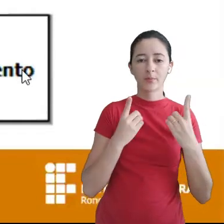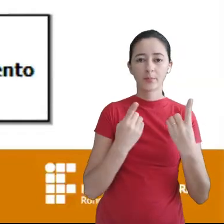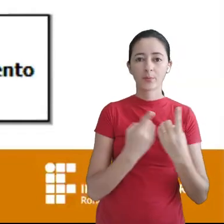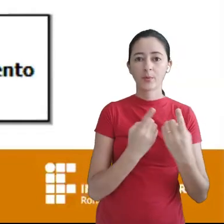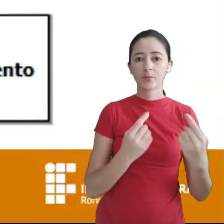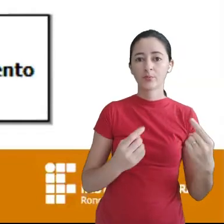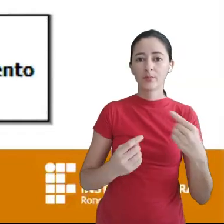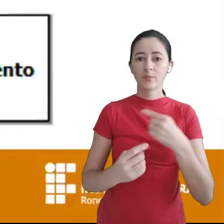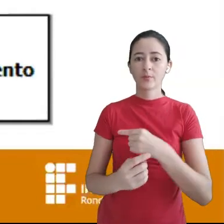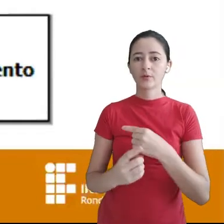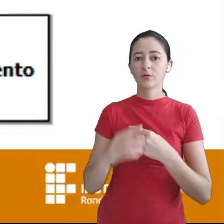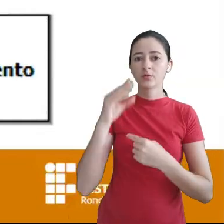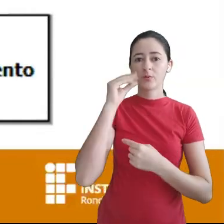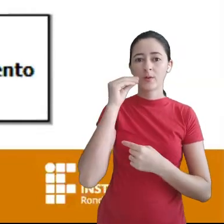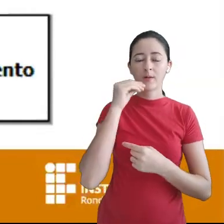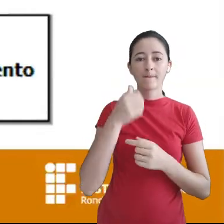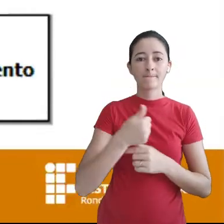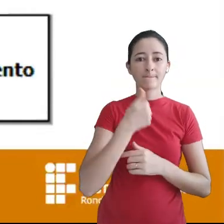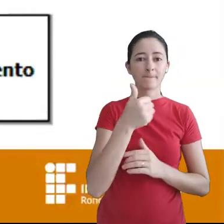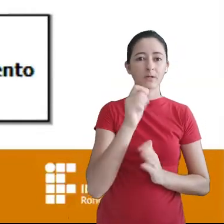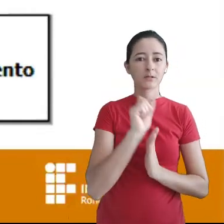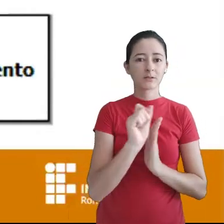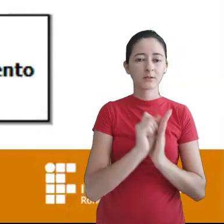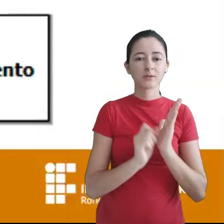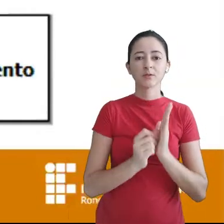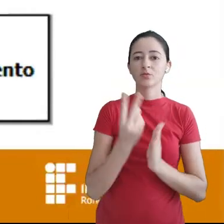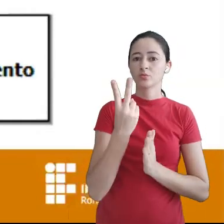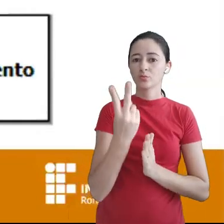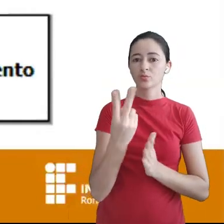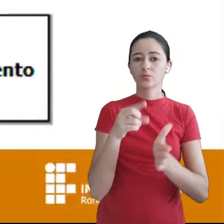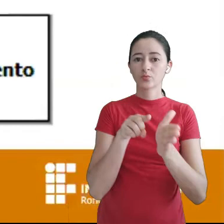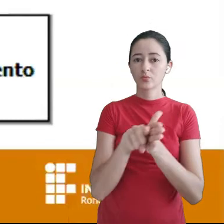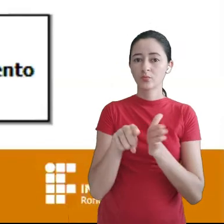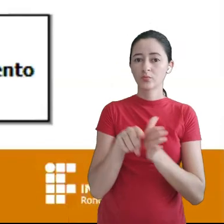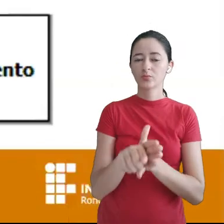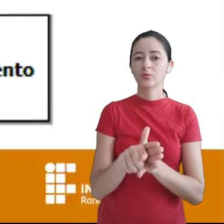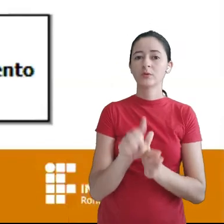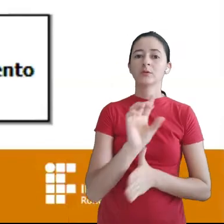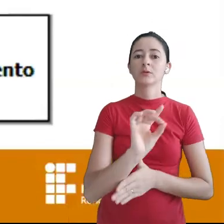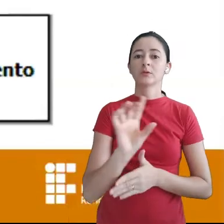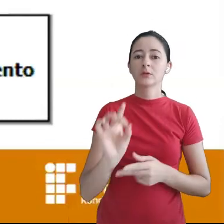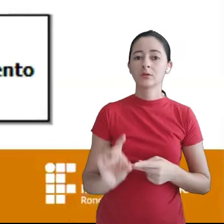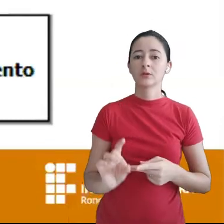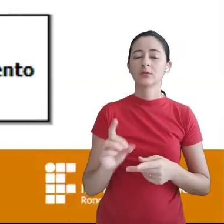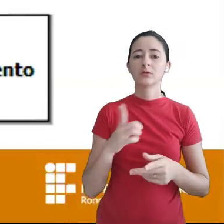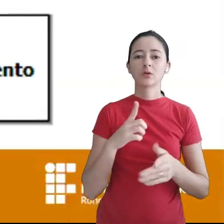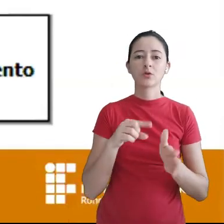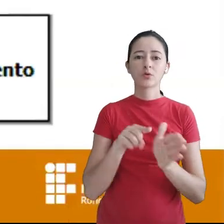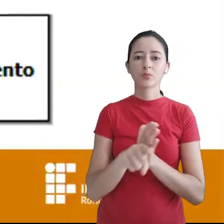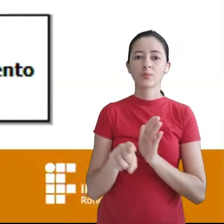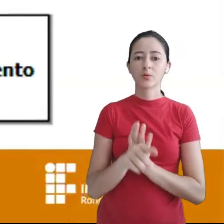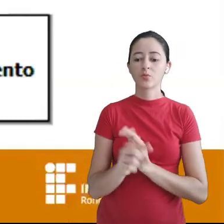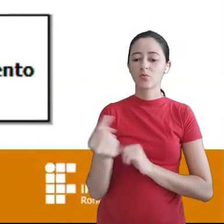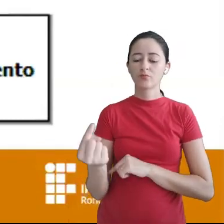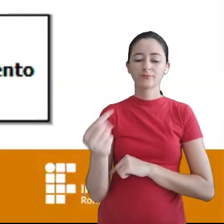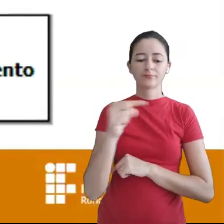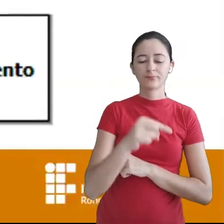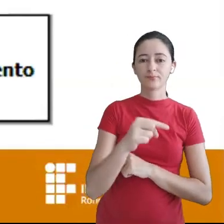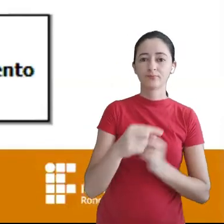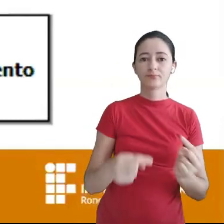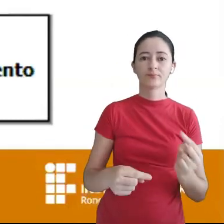outra pergunta de departamento para funcionário. Ok? Primeira regra, anotem duas perguntas. Cada pergunta,